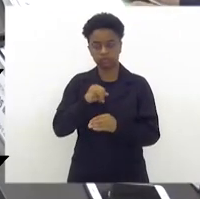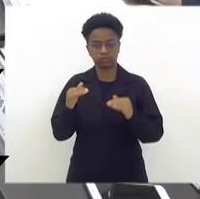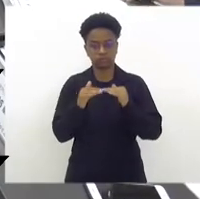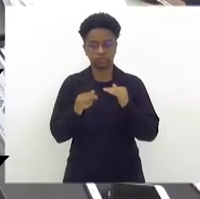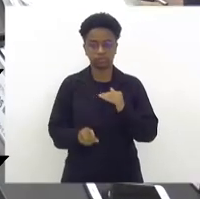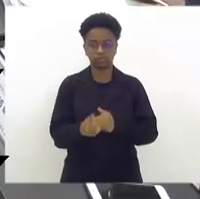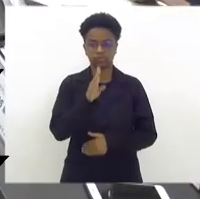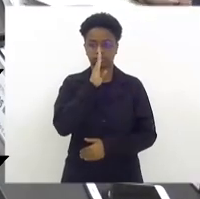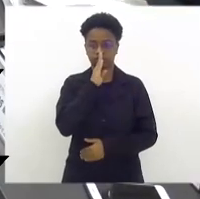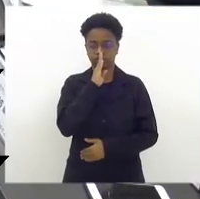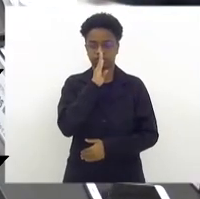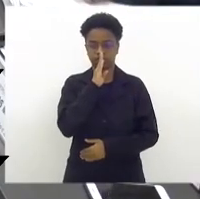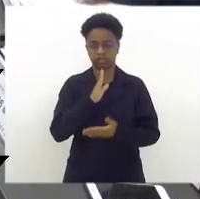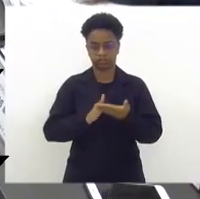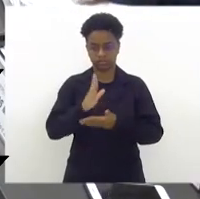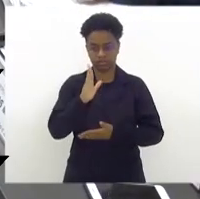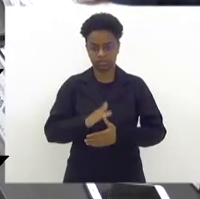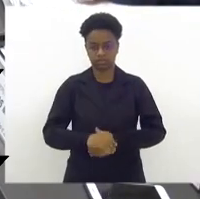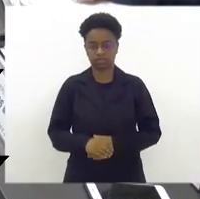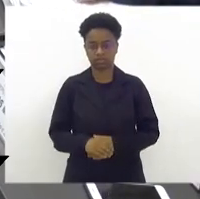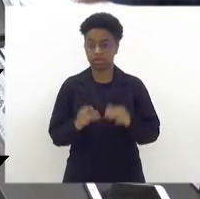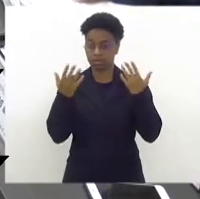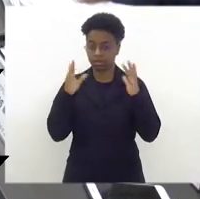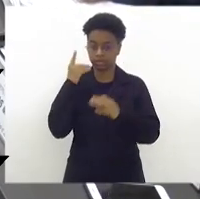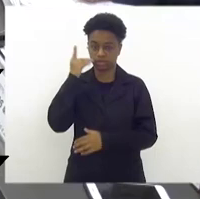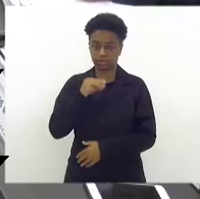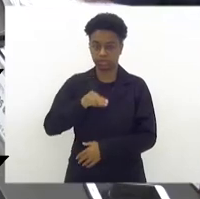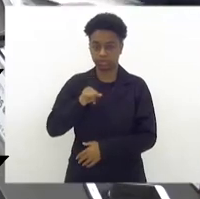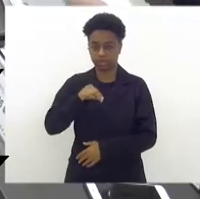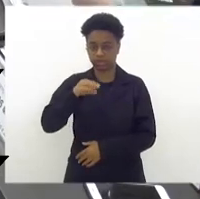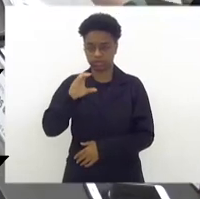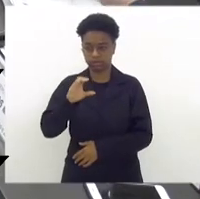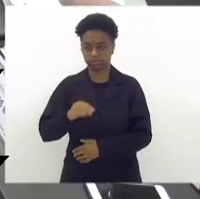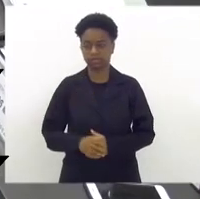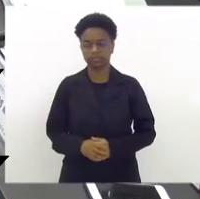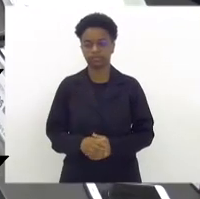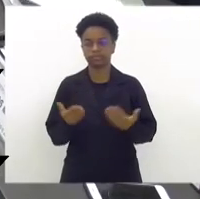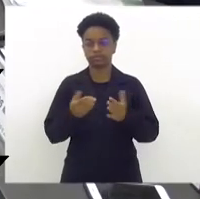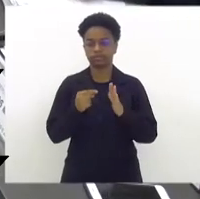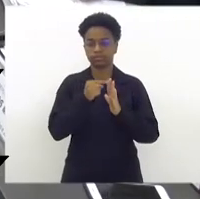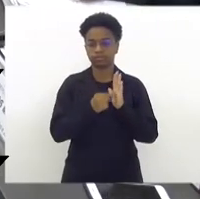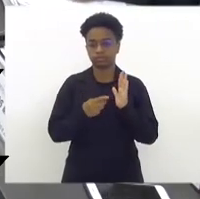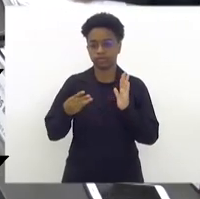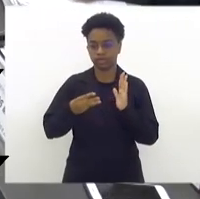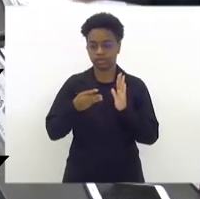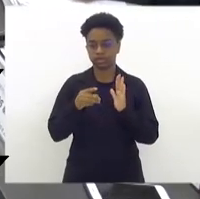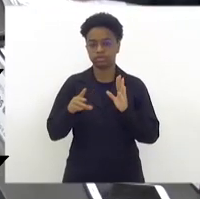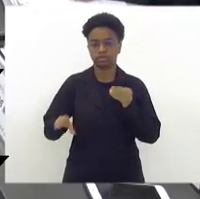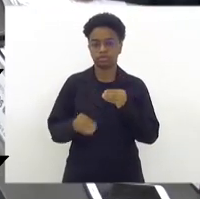que aprovam, permaneçam como estão. Aprovado. Parabéns, deputado Carlos Mink. Passo ao item 3 da pauta, emendas de plenário ao